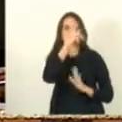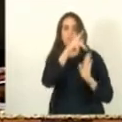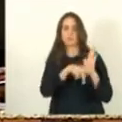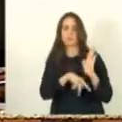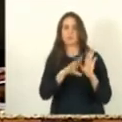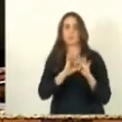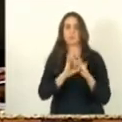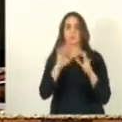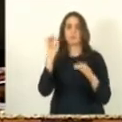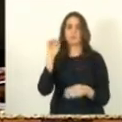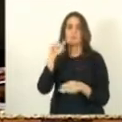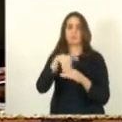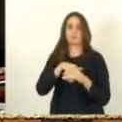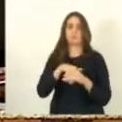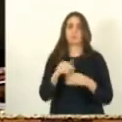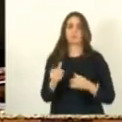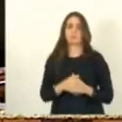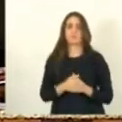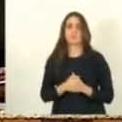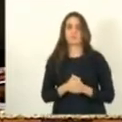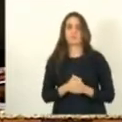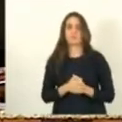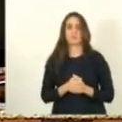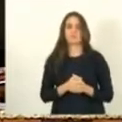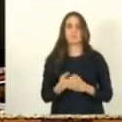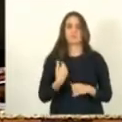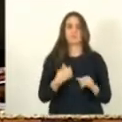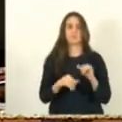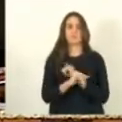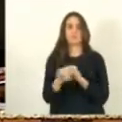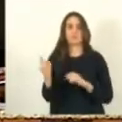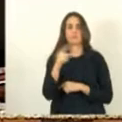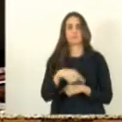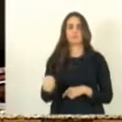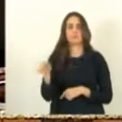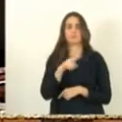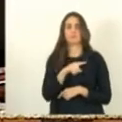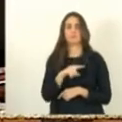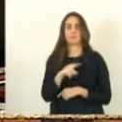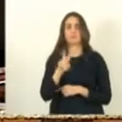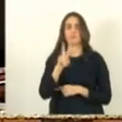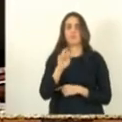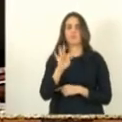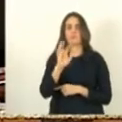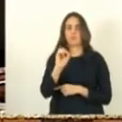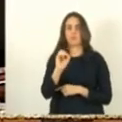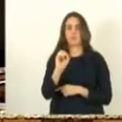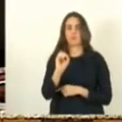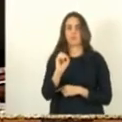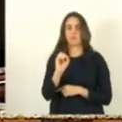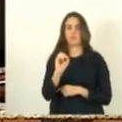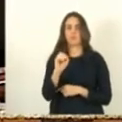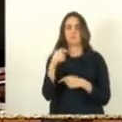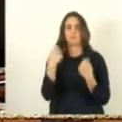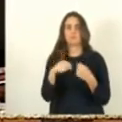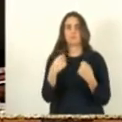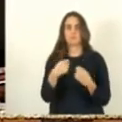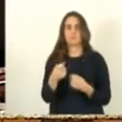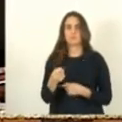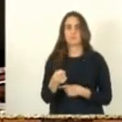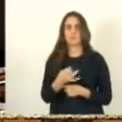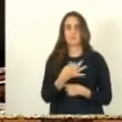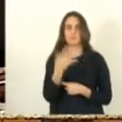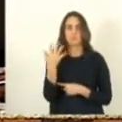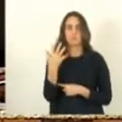o projeto em votação. Informo as senhoras e senhores deputados, tratar de veto carece de quórum